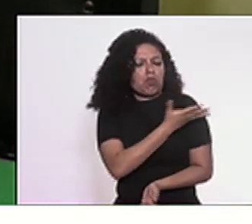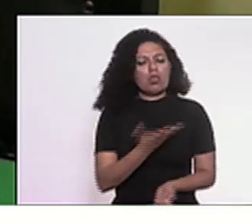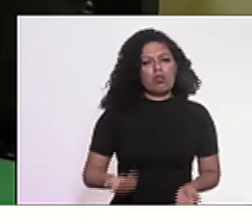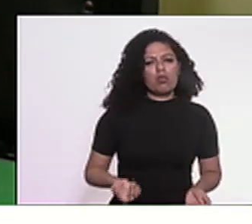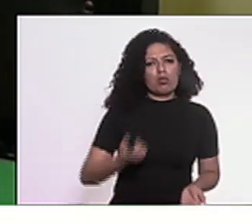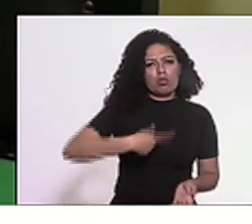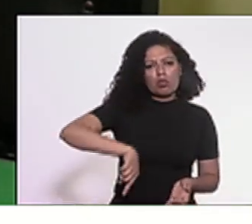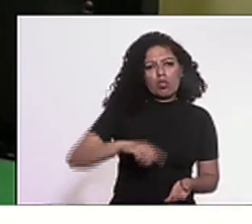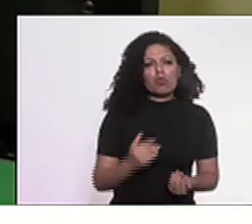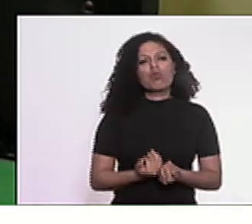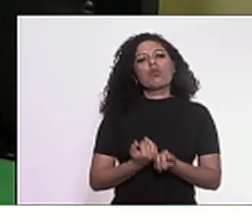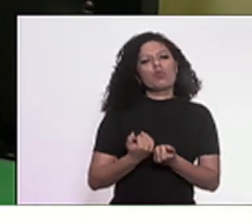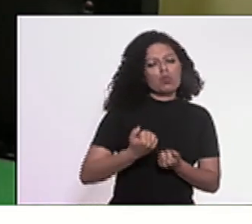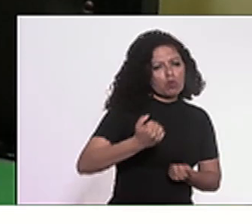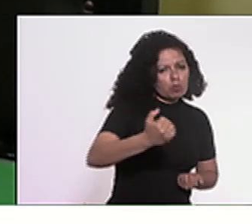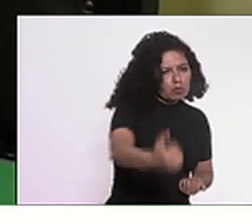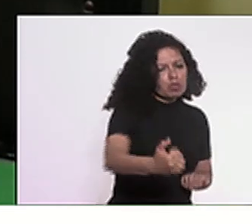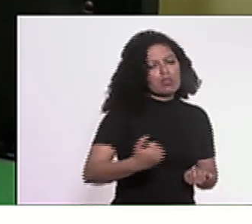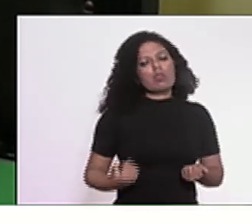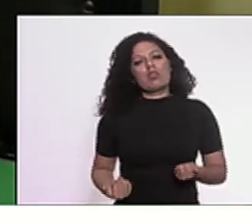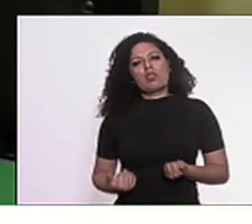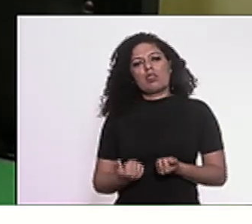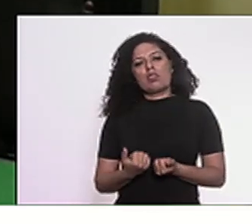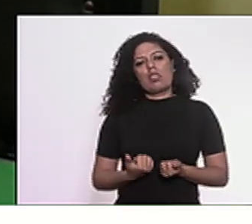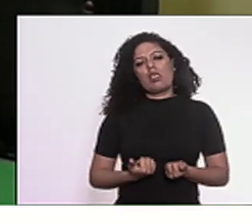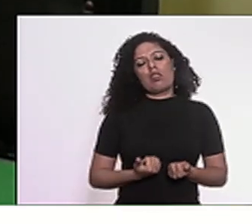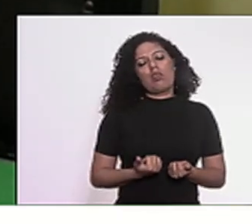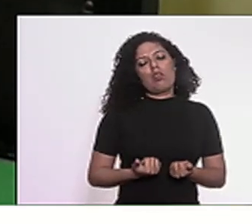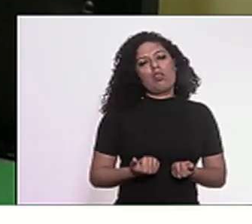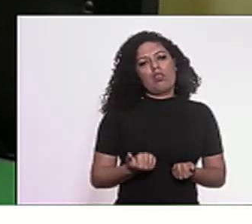A gente ainda vai, né, de maneira